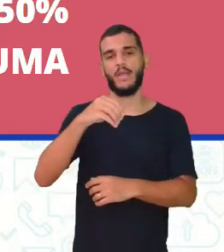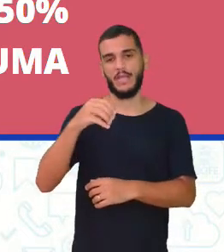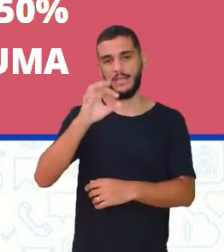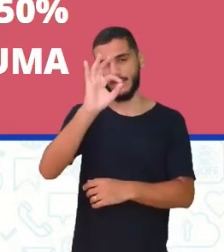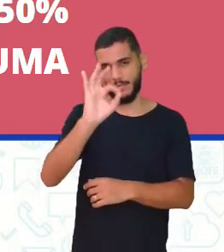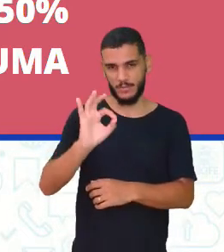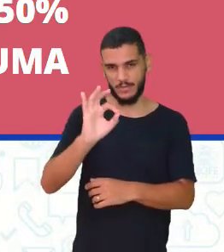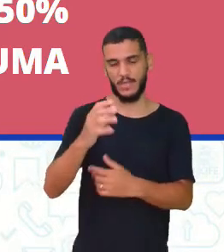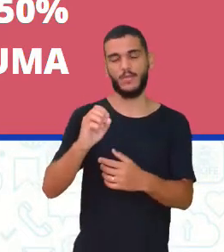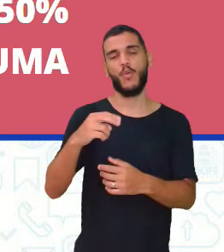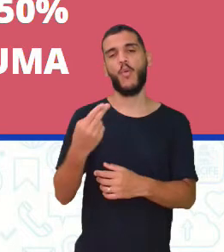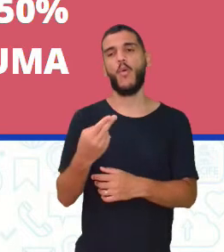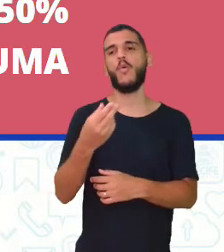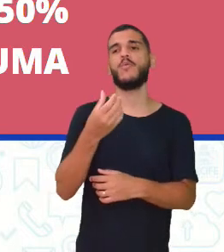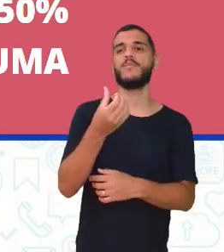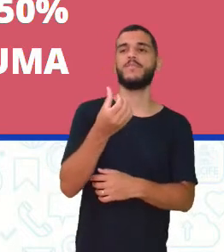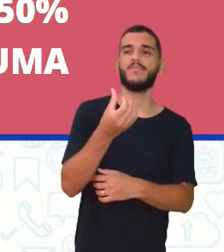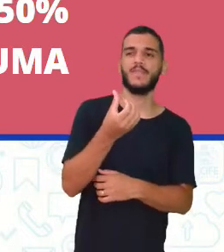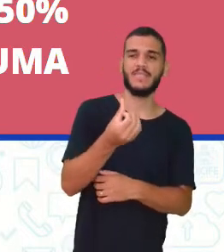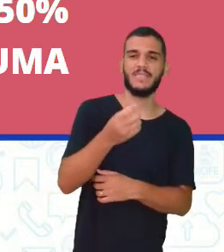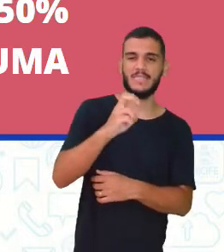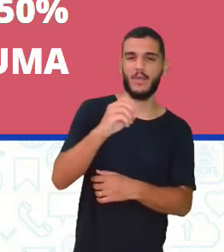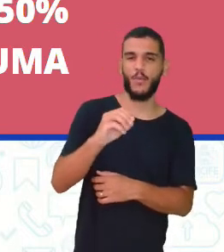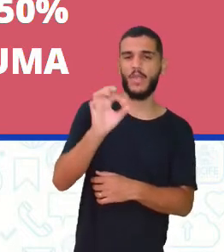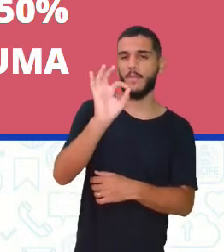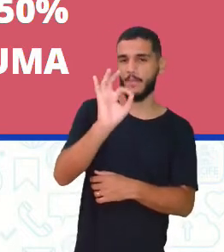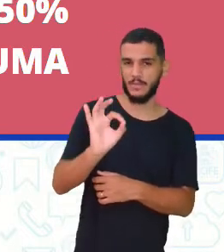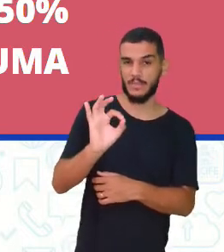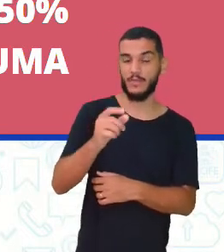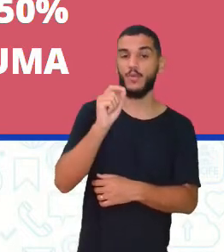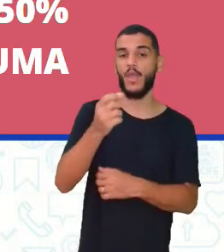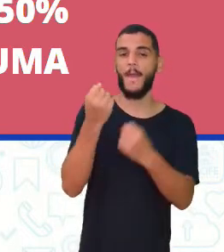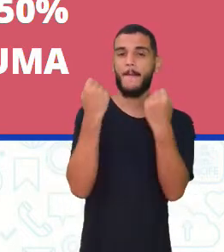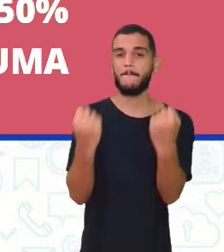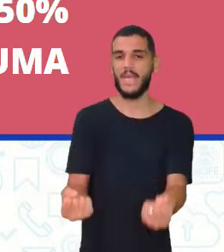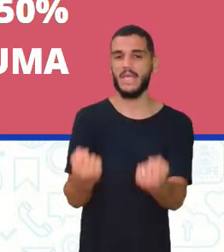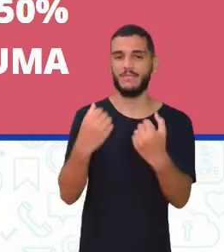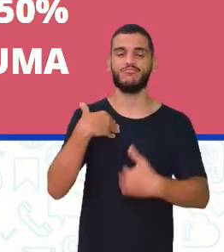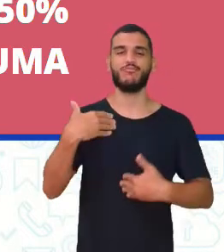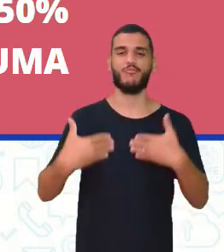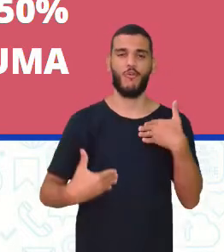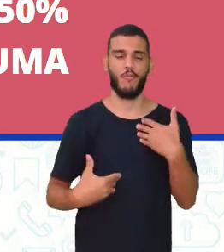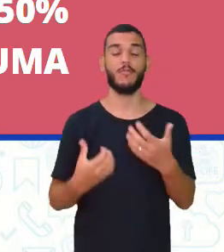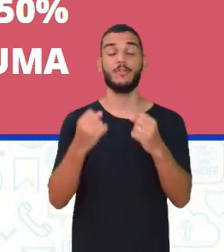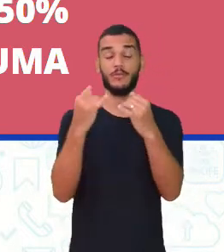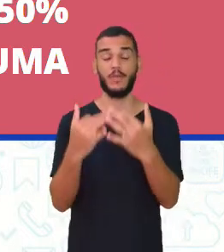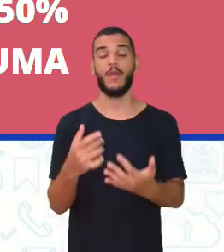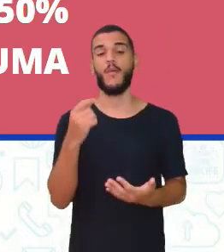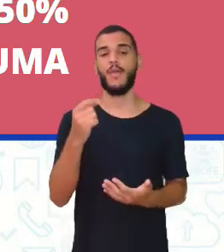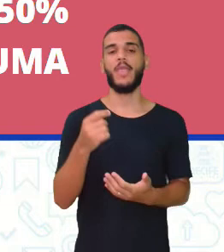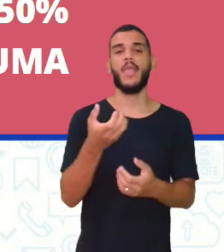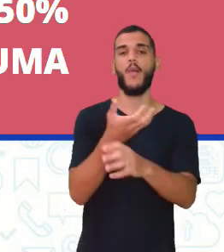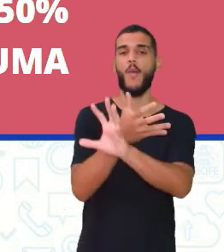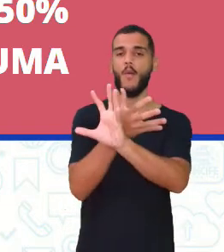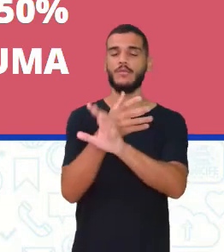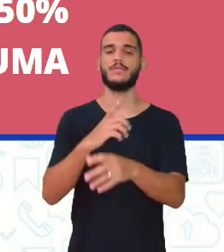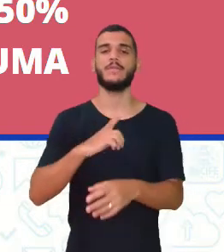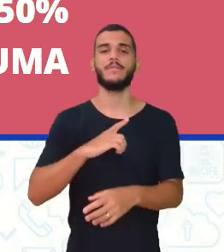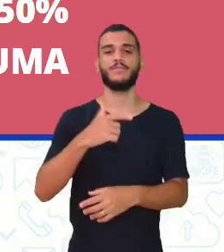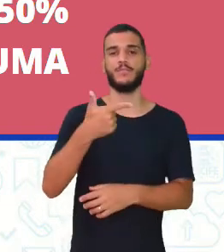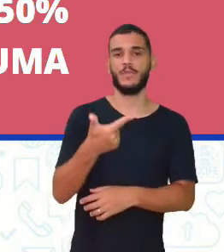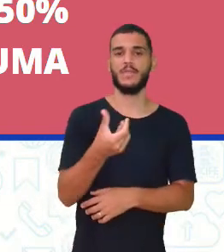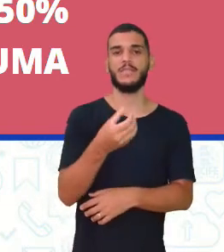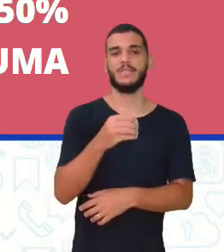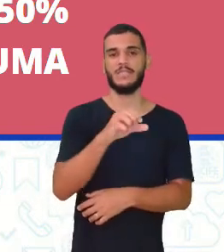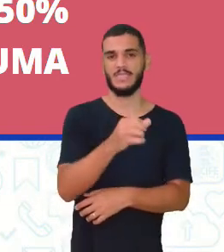peso total de uma pessoa. Então, quando eu falo em 600 músculos, vocês vão lembrar na questão de ossos, né? Que 206